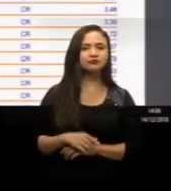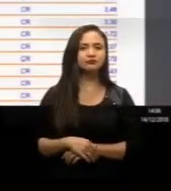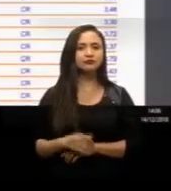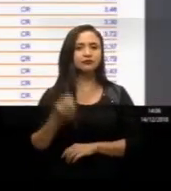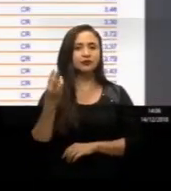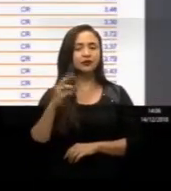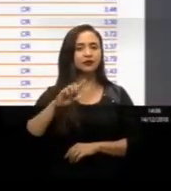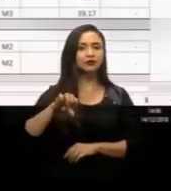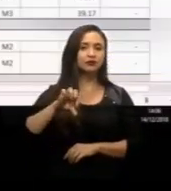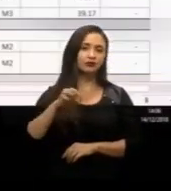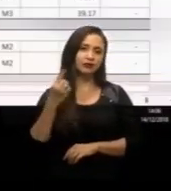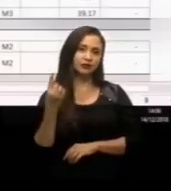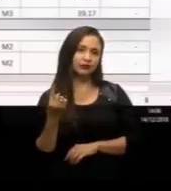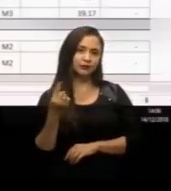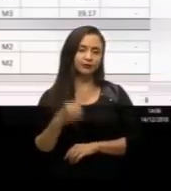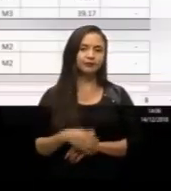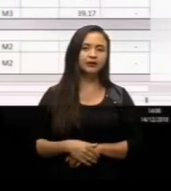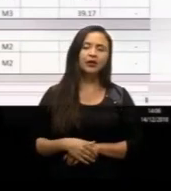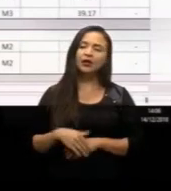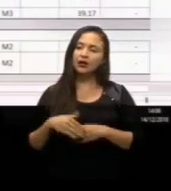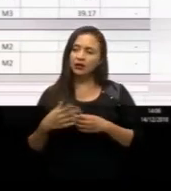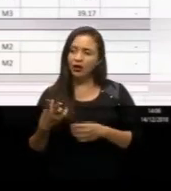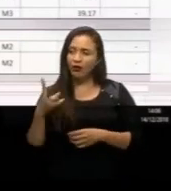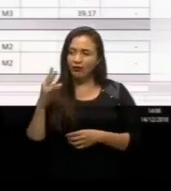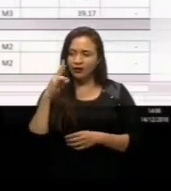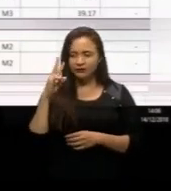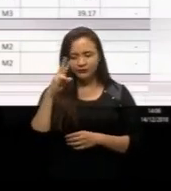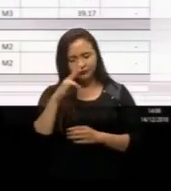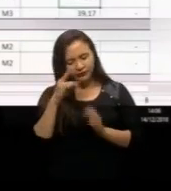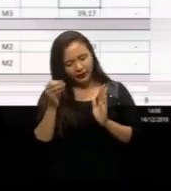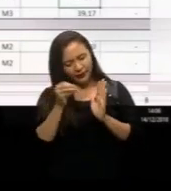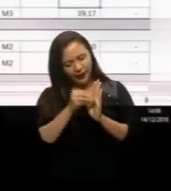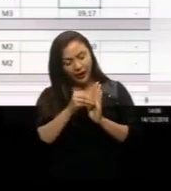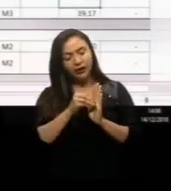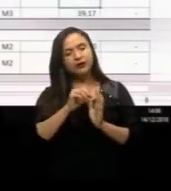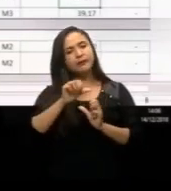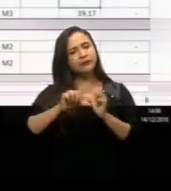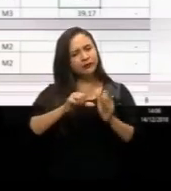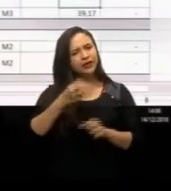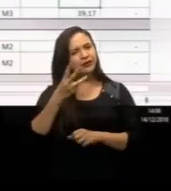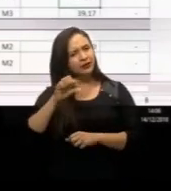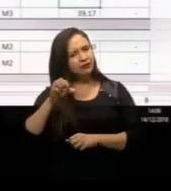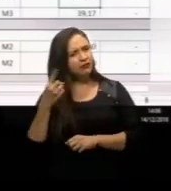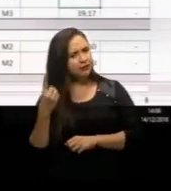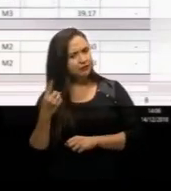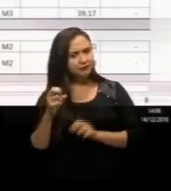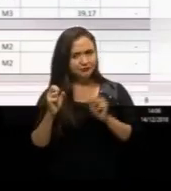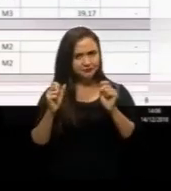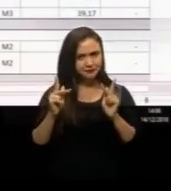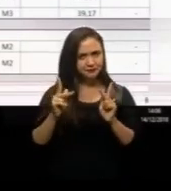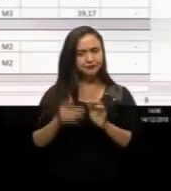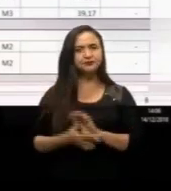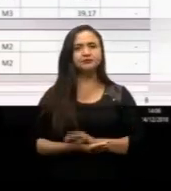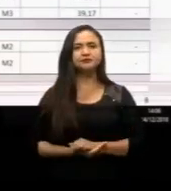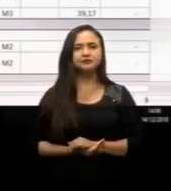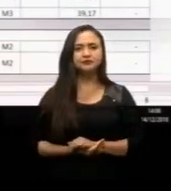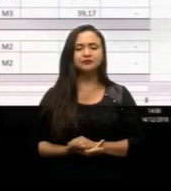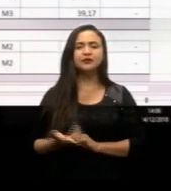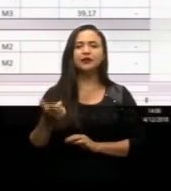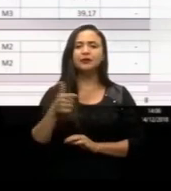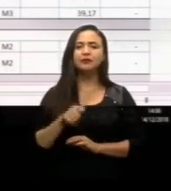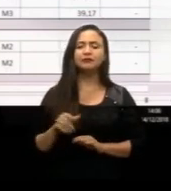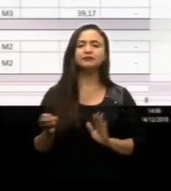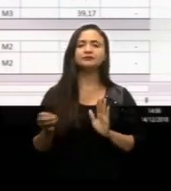R$ 3,91. Então, a gente vem aqui e corrige para R$ 3,91. Certo? Qual que é o outro